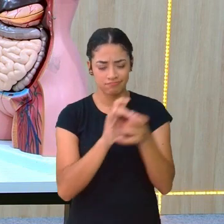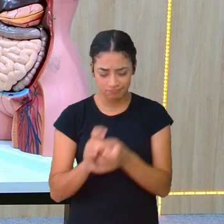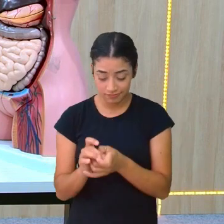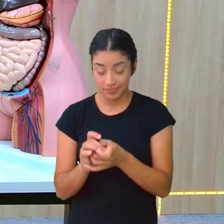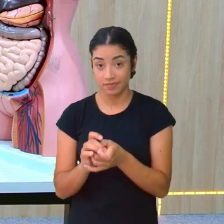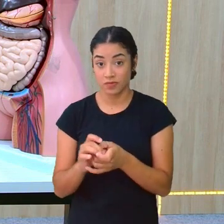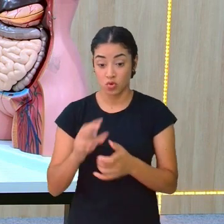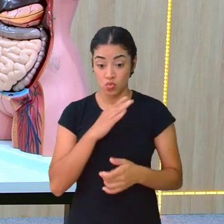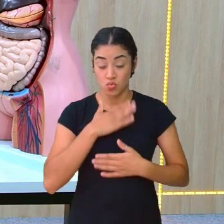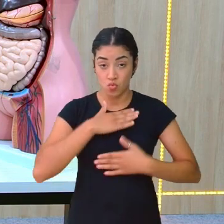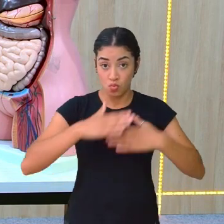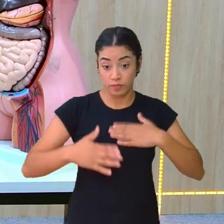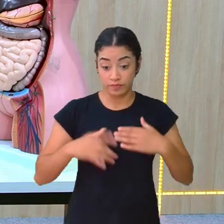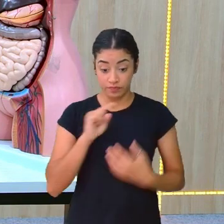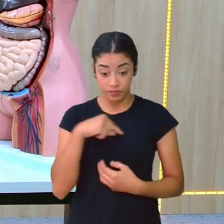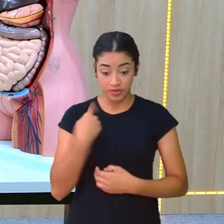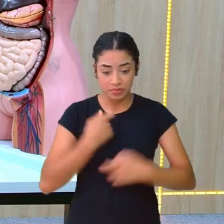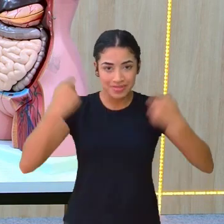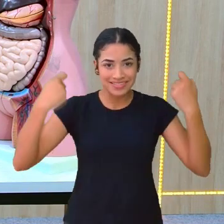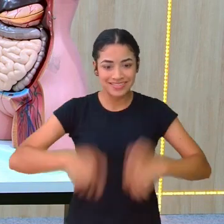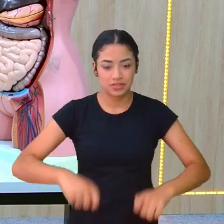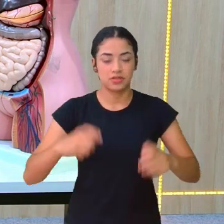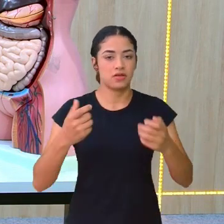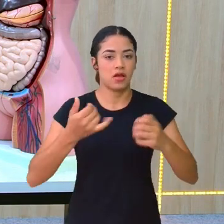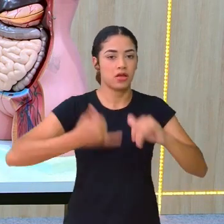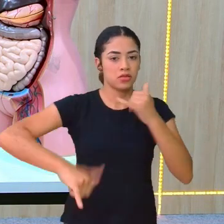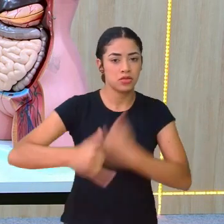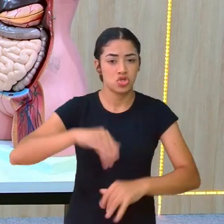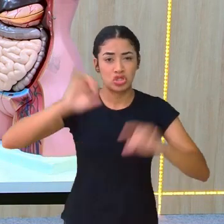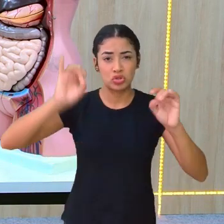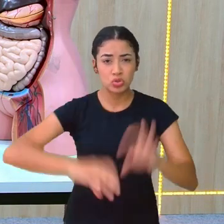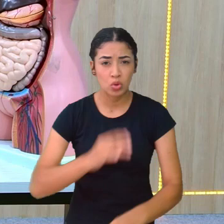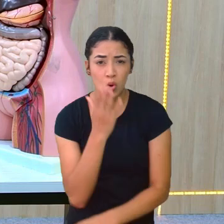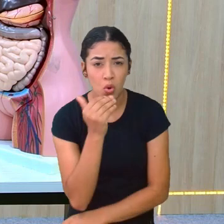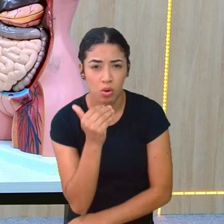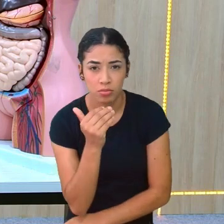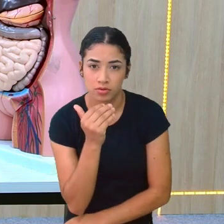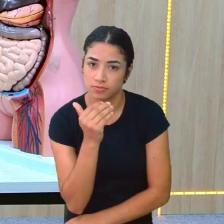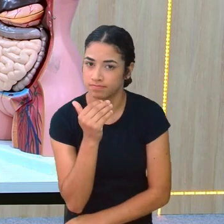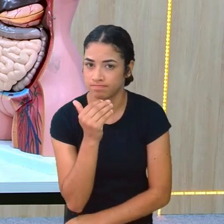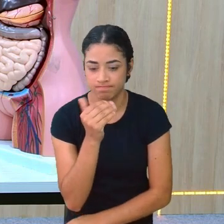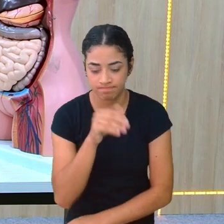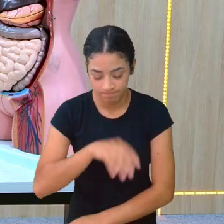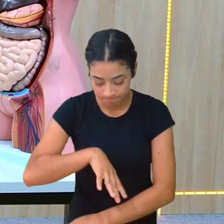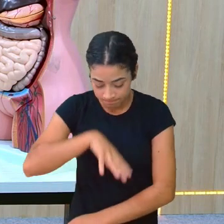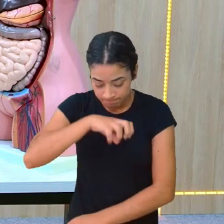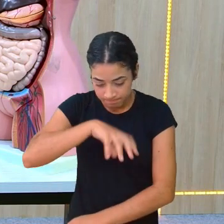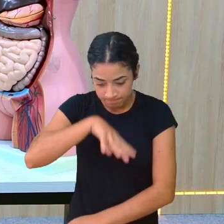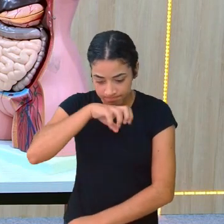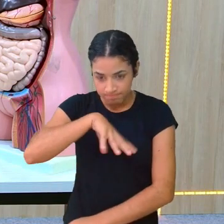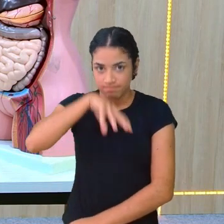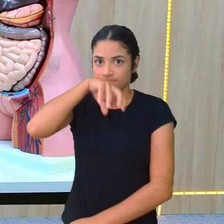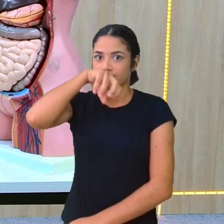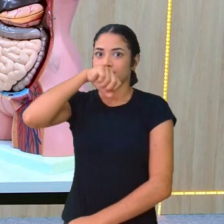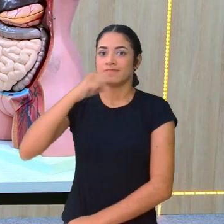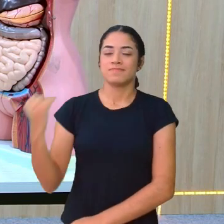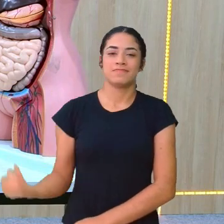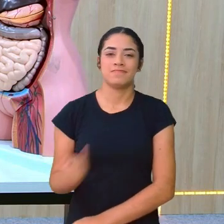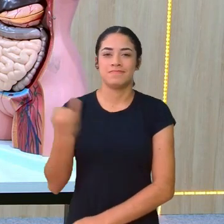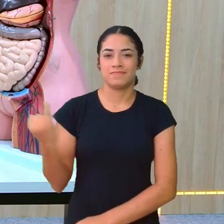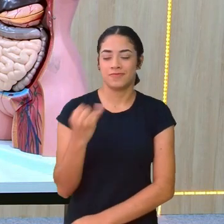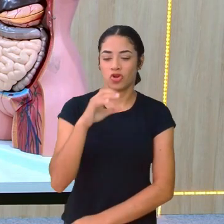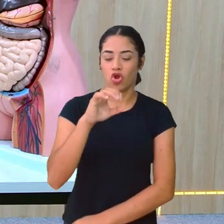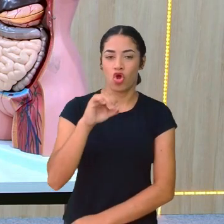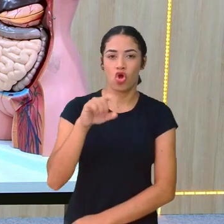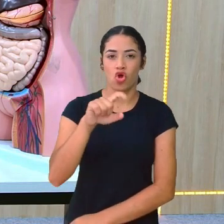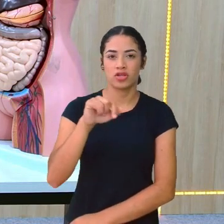ter energia, eu não vou precisar apenas de alimento. Eu vou precisar também da respiração. Então, o oxigênio, ele é